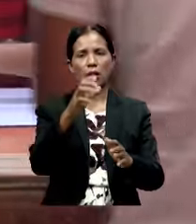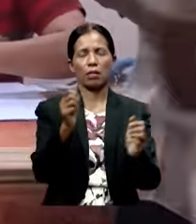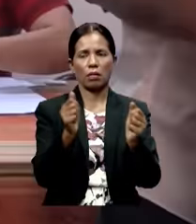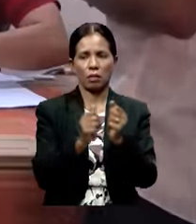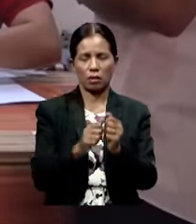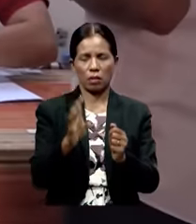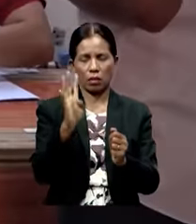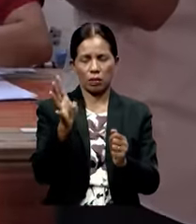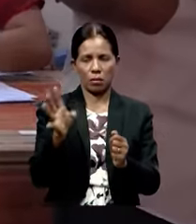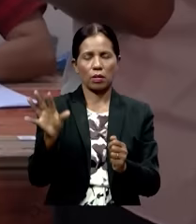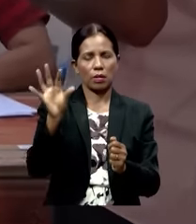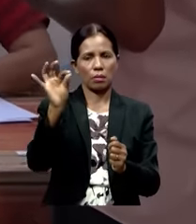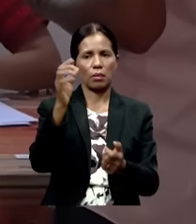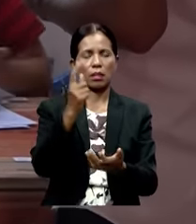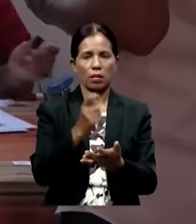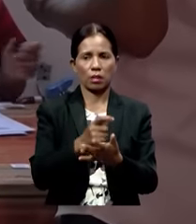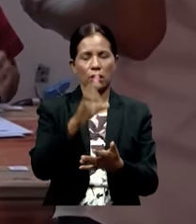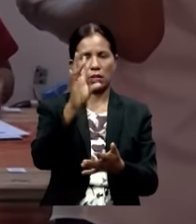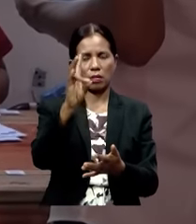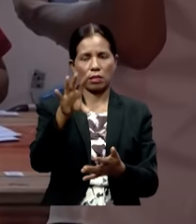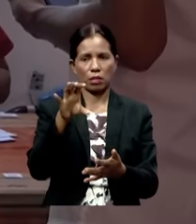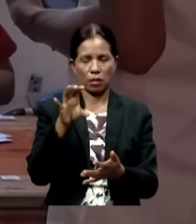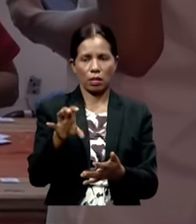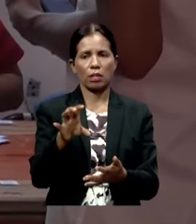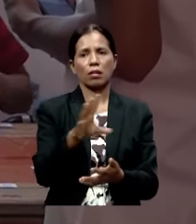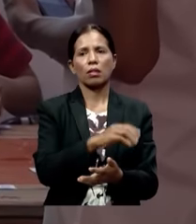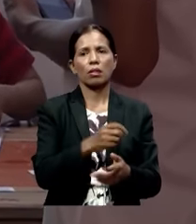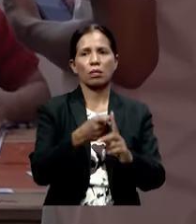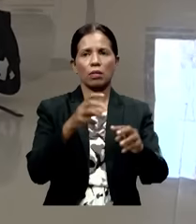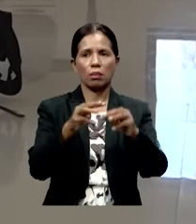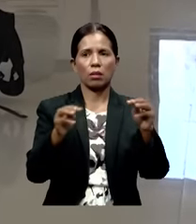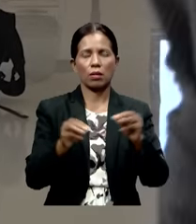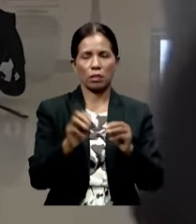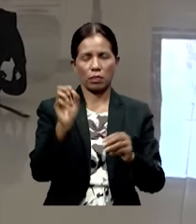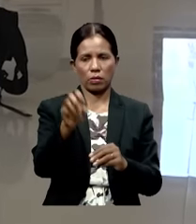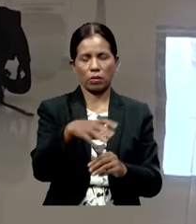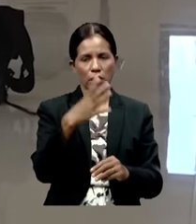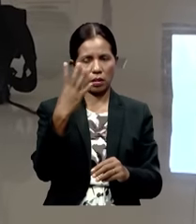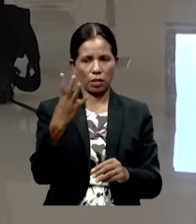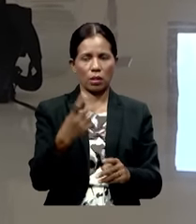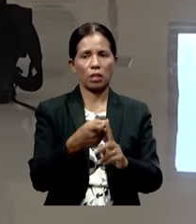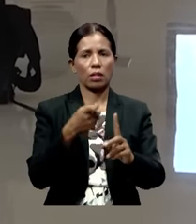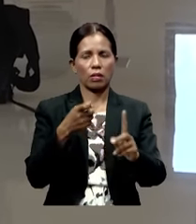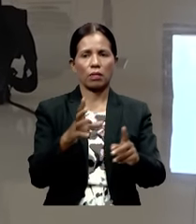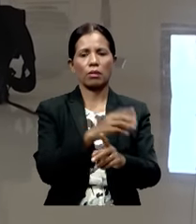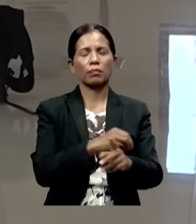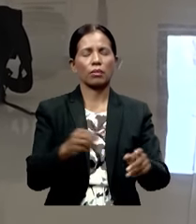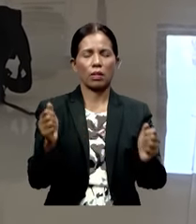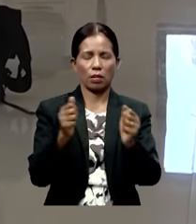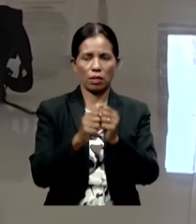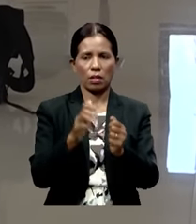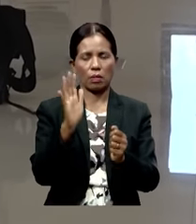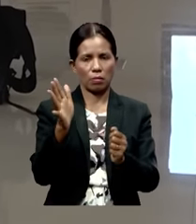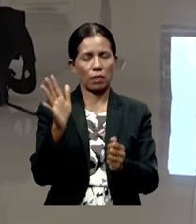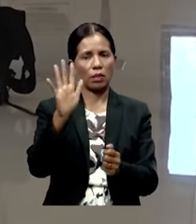hatun resensia atu situ sanu resentolo. Composto usi municipio sanu resenhat. Husi total candidato besi kerihun lima nulu